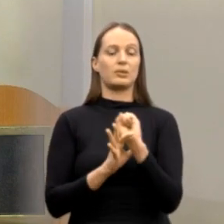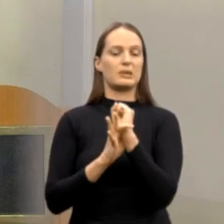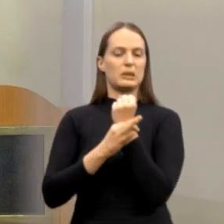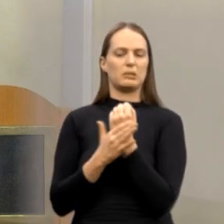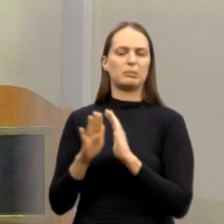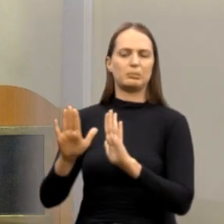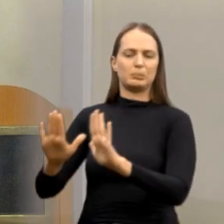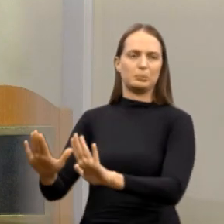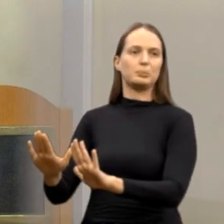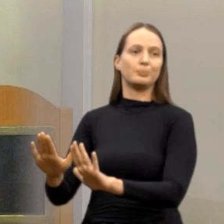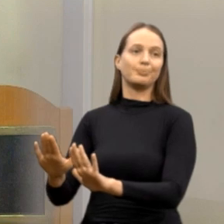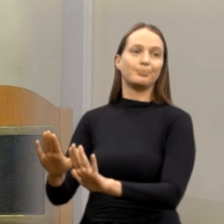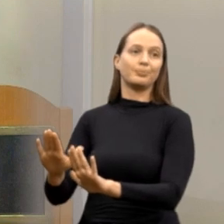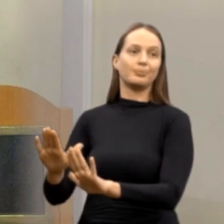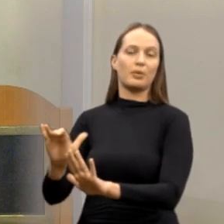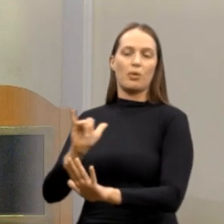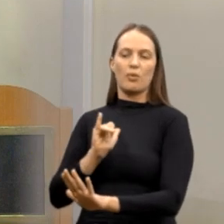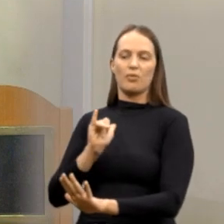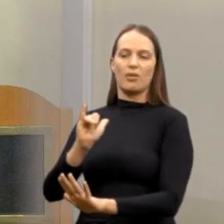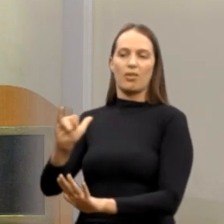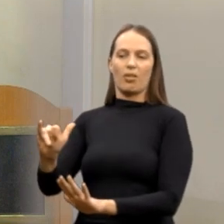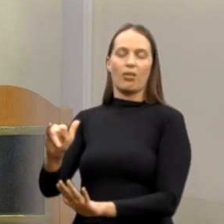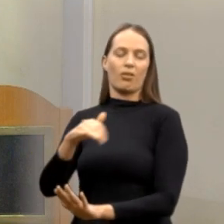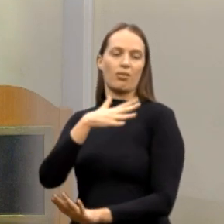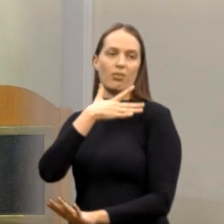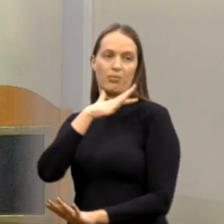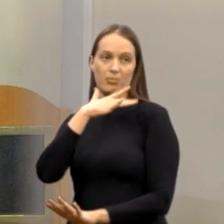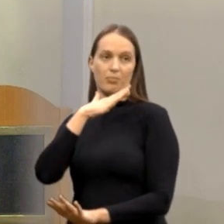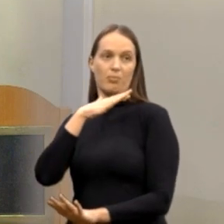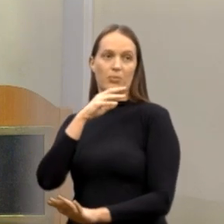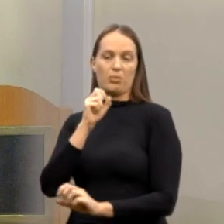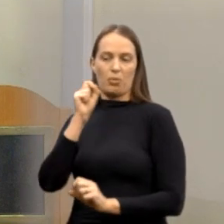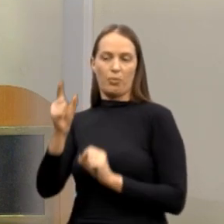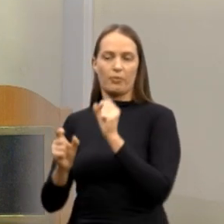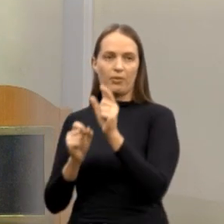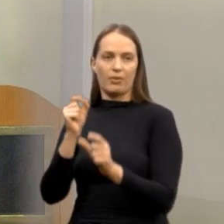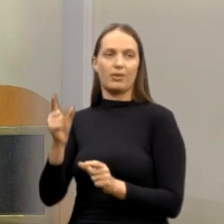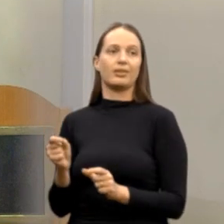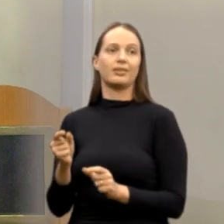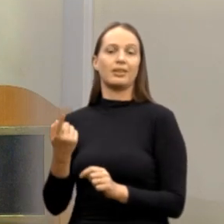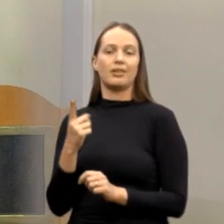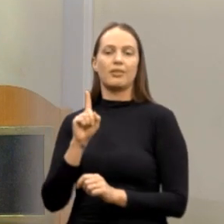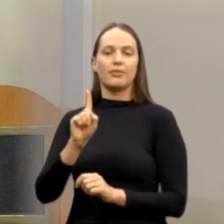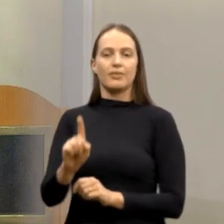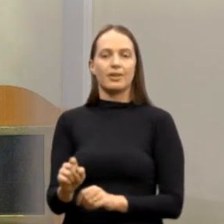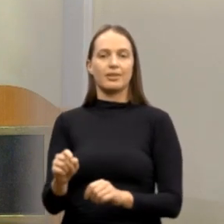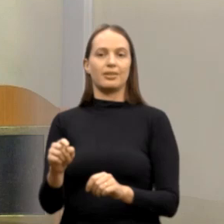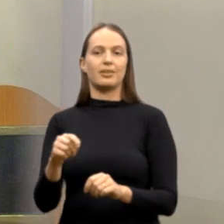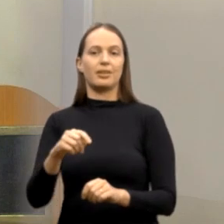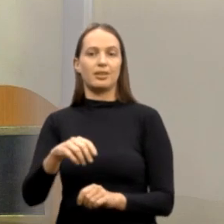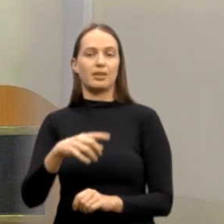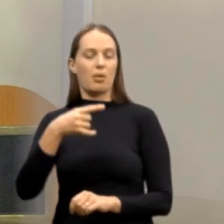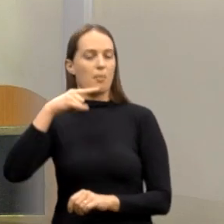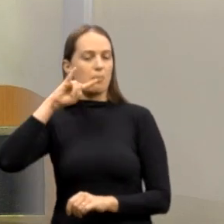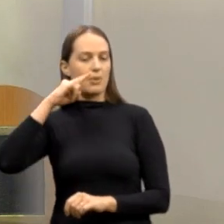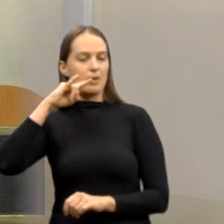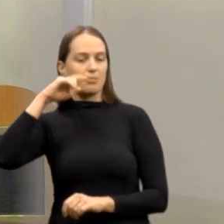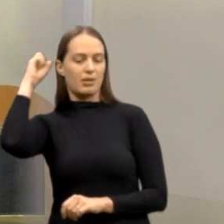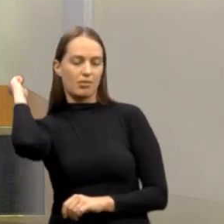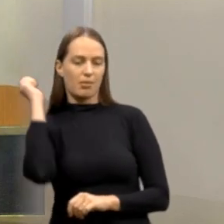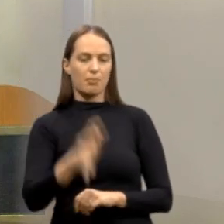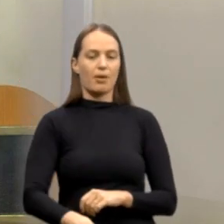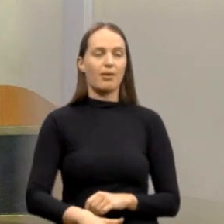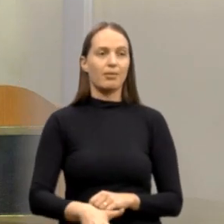algo bem torto para ele Meu primo vai até a própria mesa pega o seu próprio whisky e quebra no chão